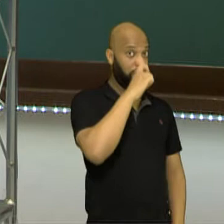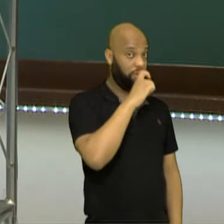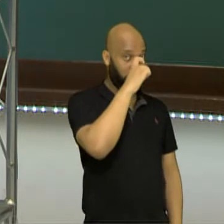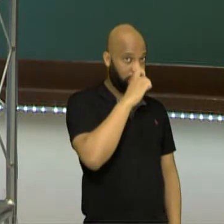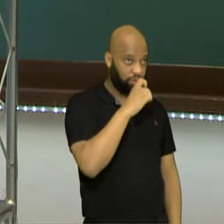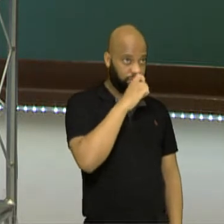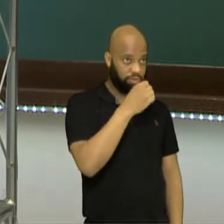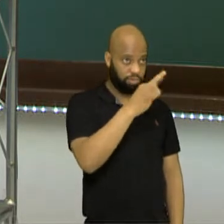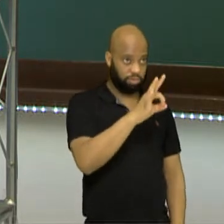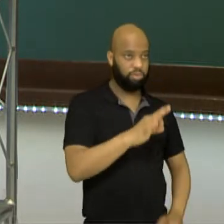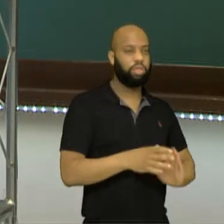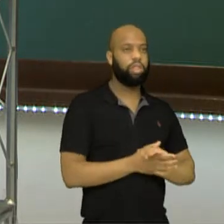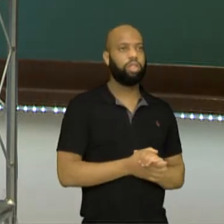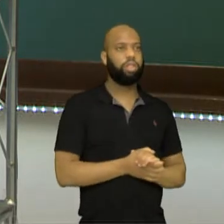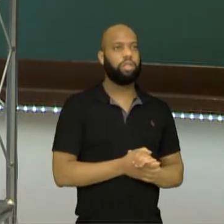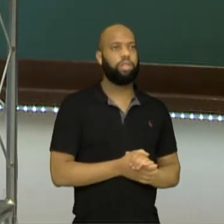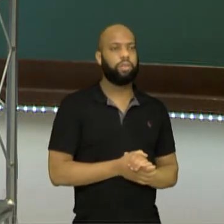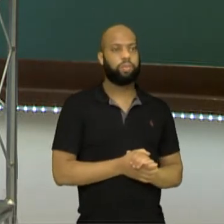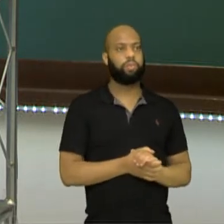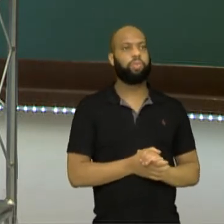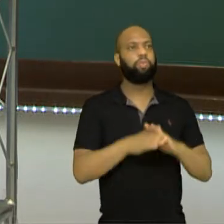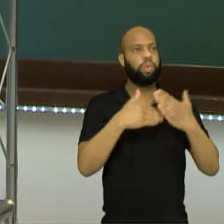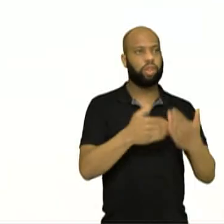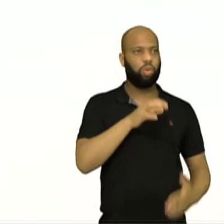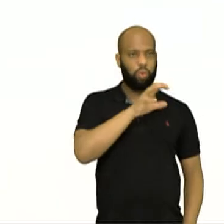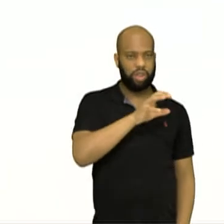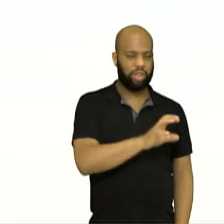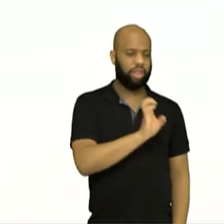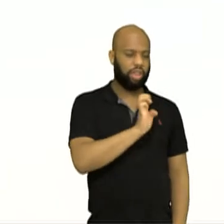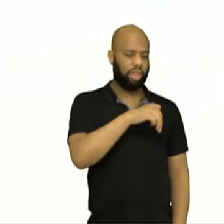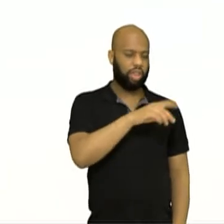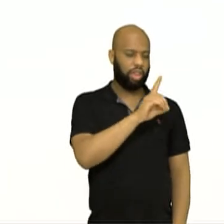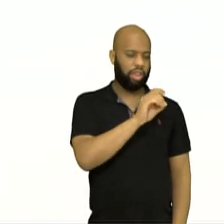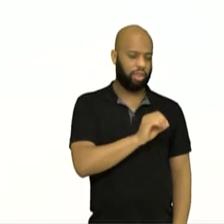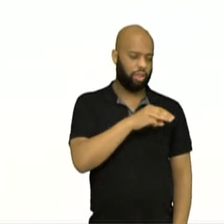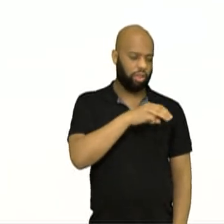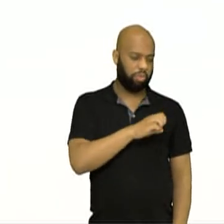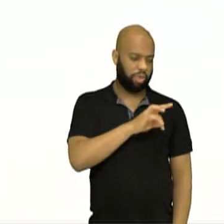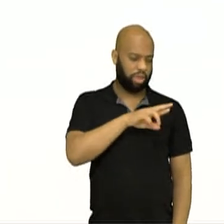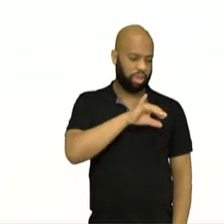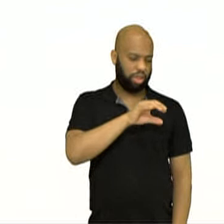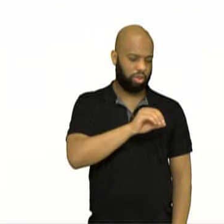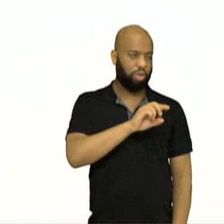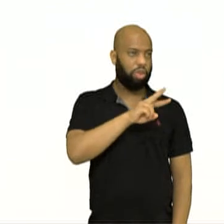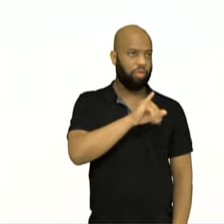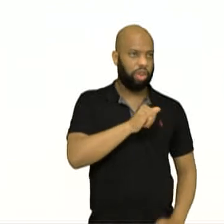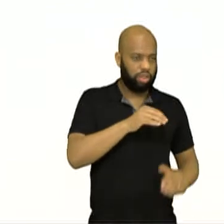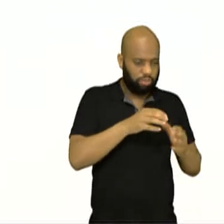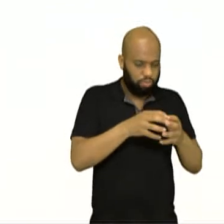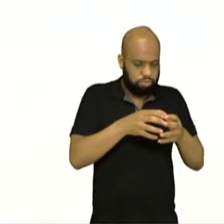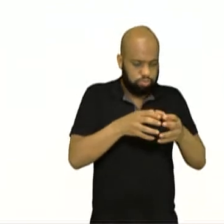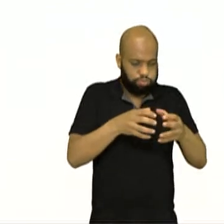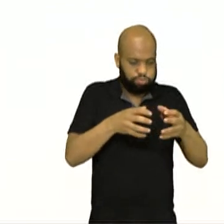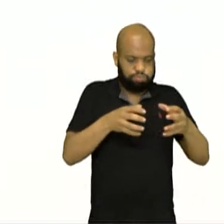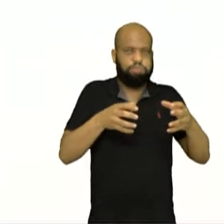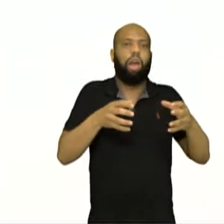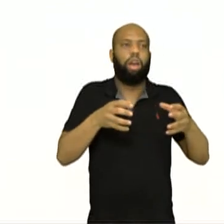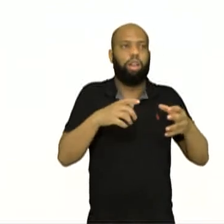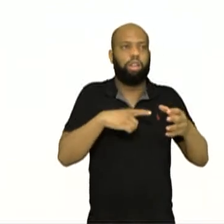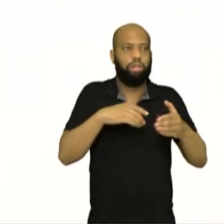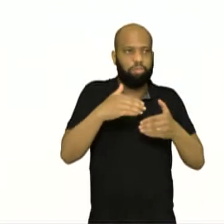ali, ok? Esse endométrio aumentando de tamanho até chegar num determinado nível